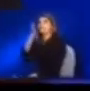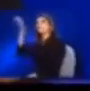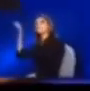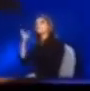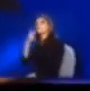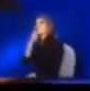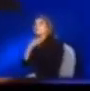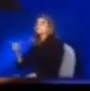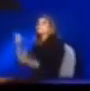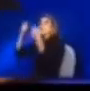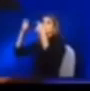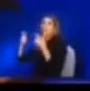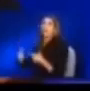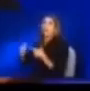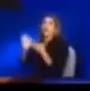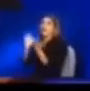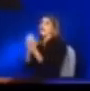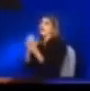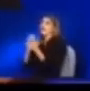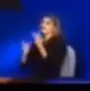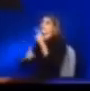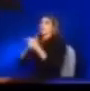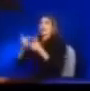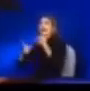um laticínio ou